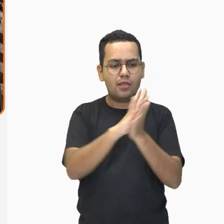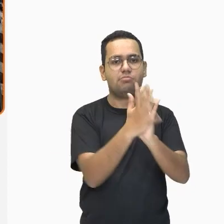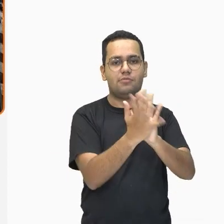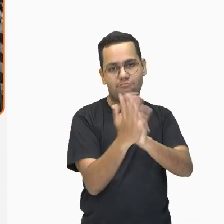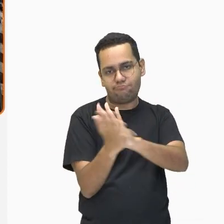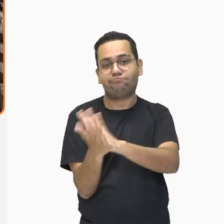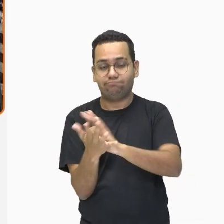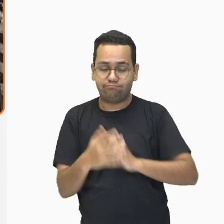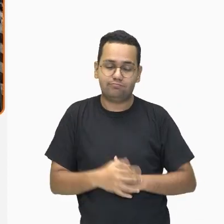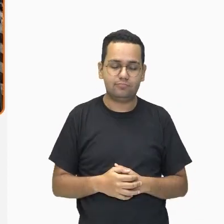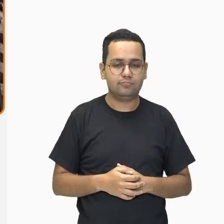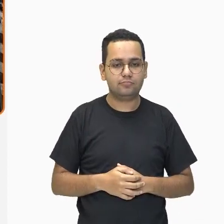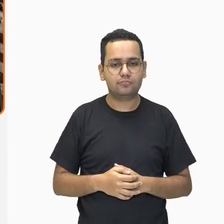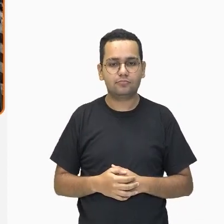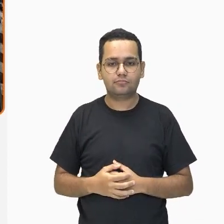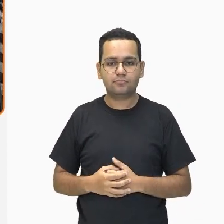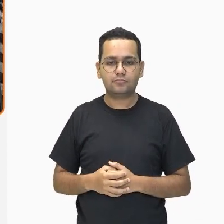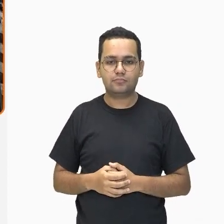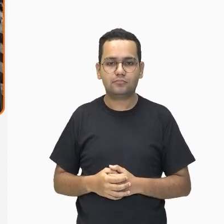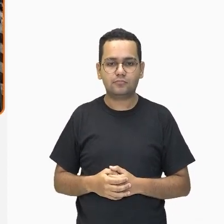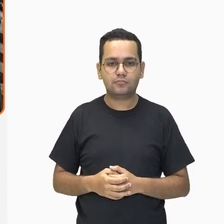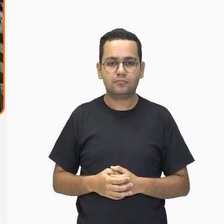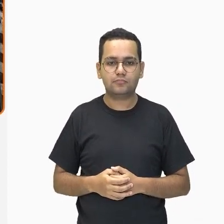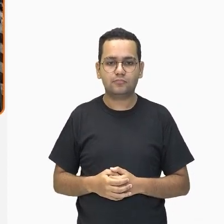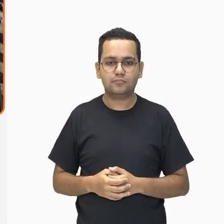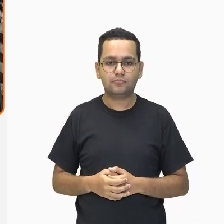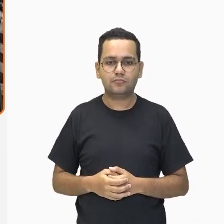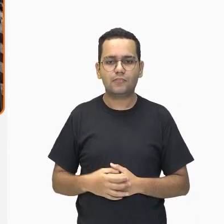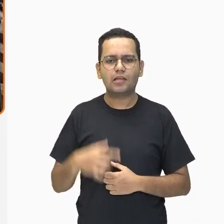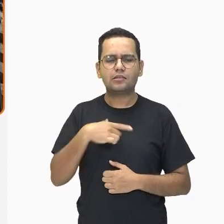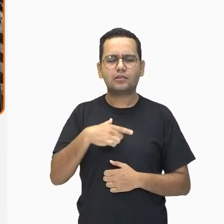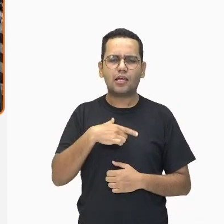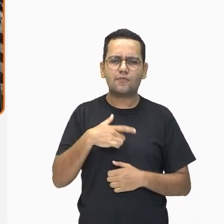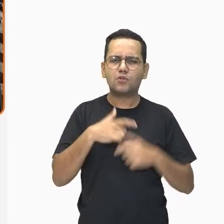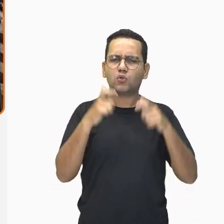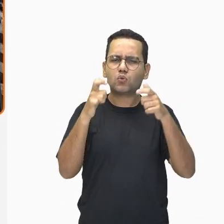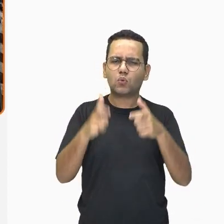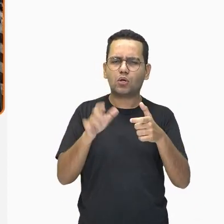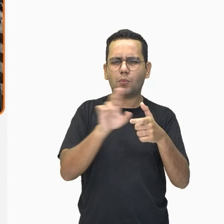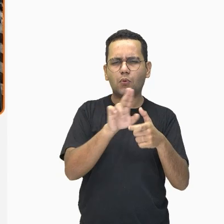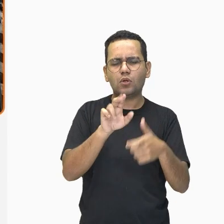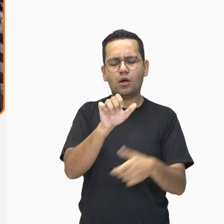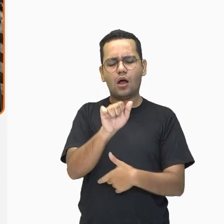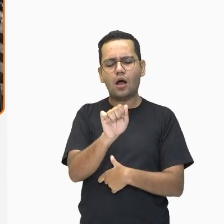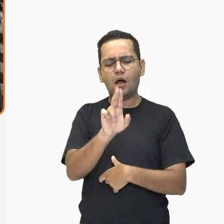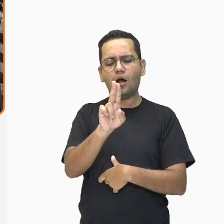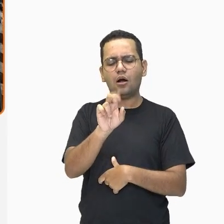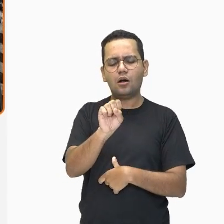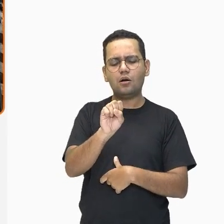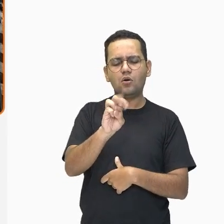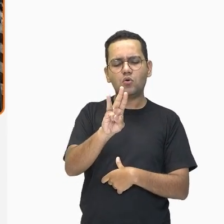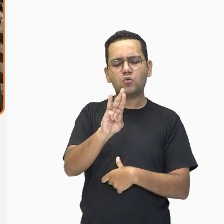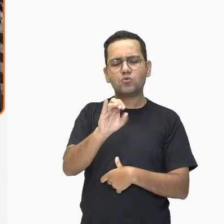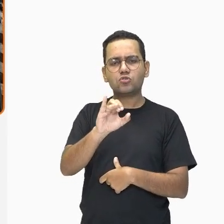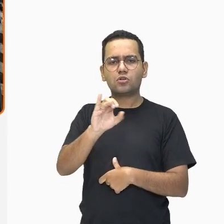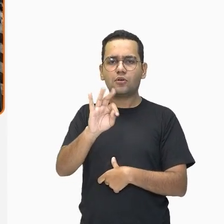Existem alguns campos de concentração, Auschwitz, por exemplo, que ficou bastante famoso, bastante emblemático, por